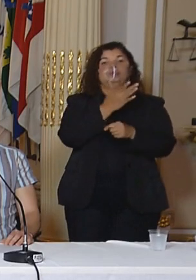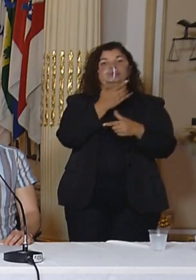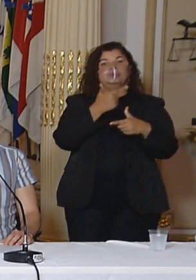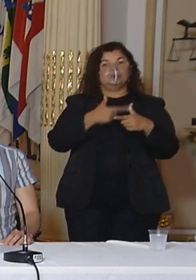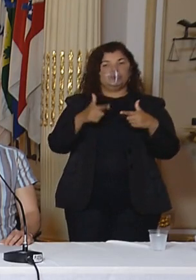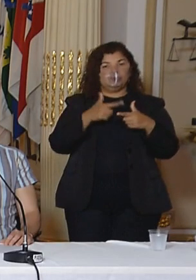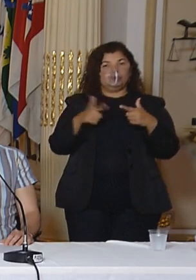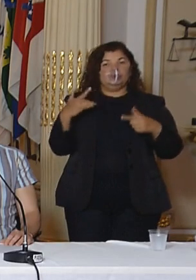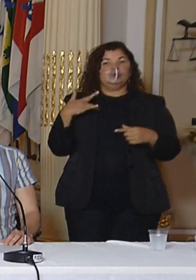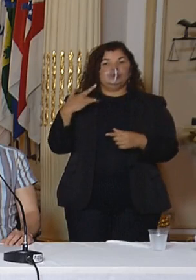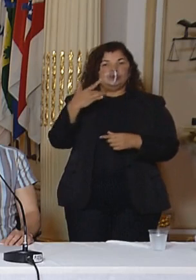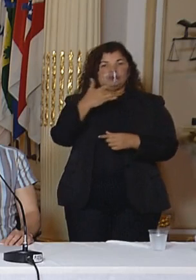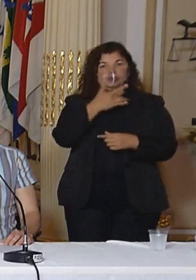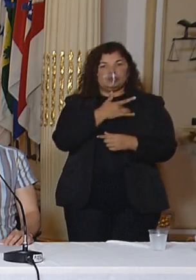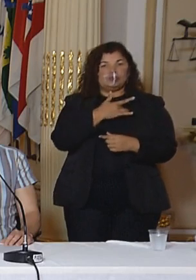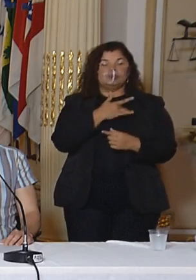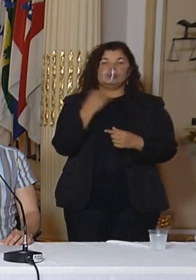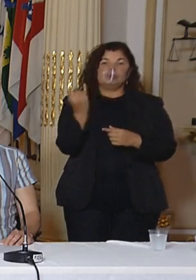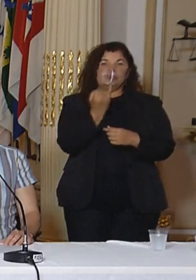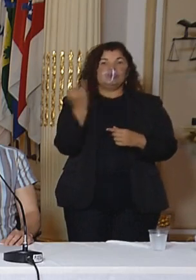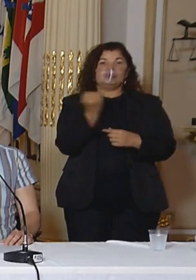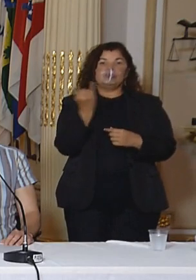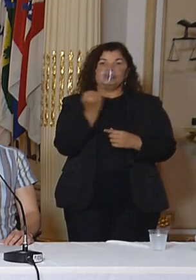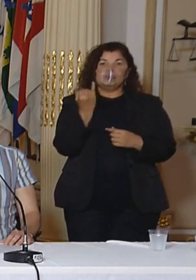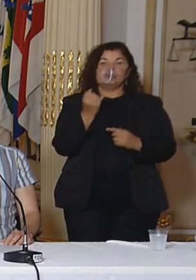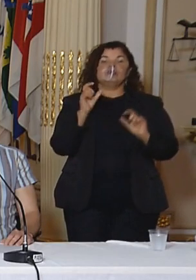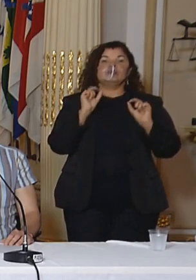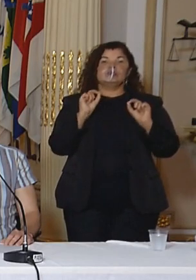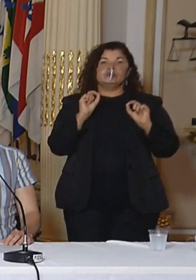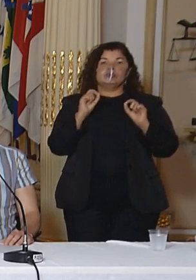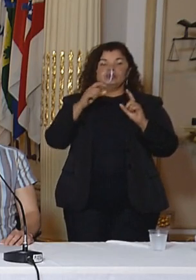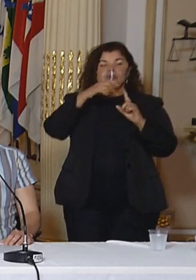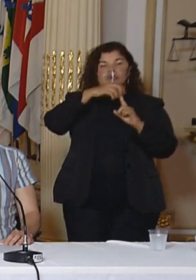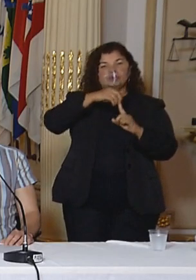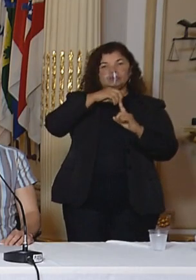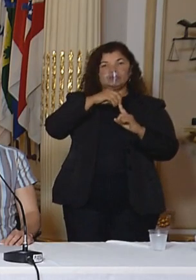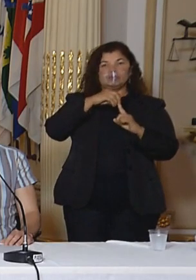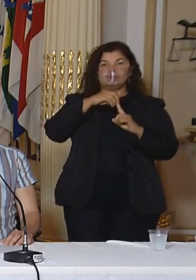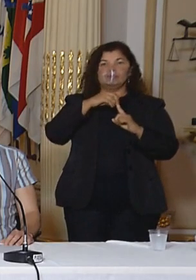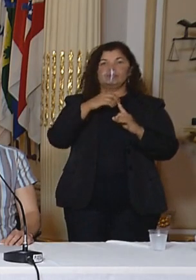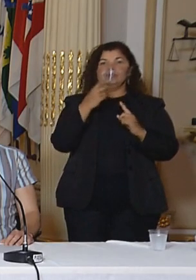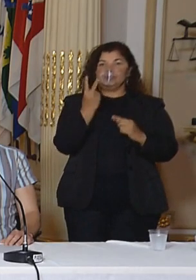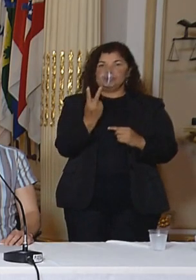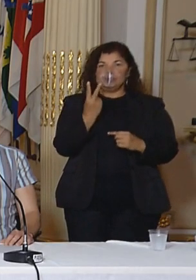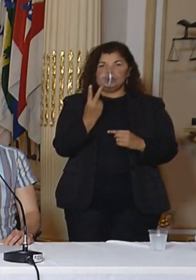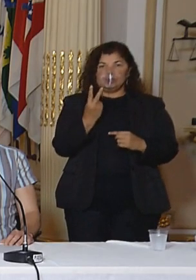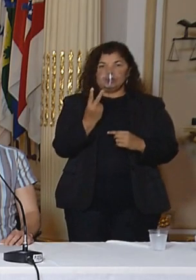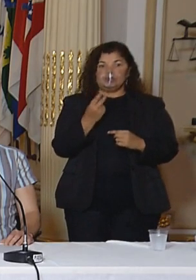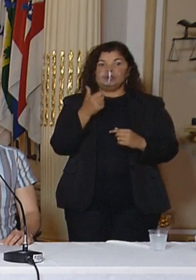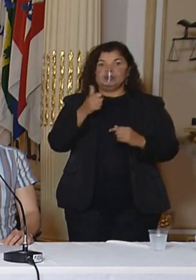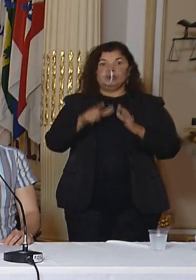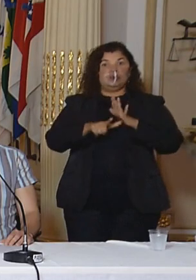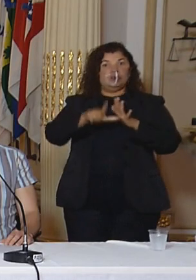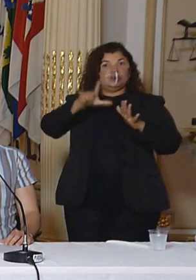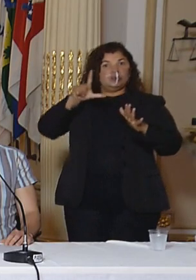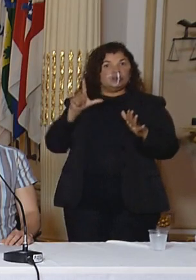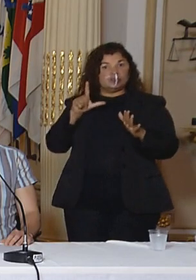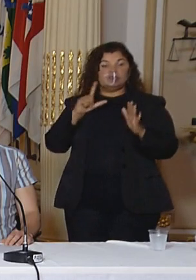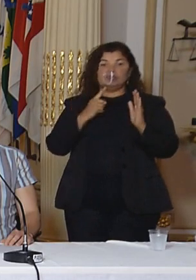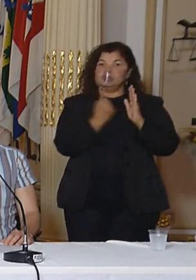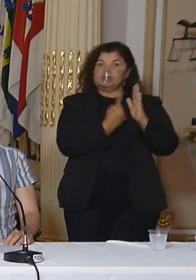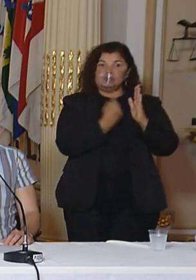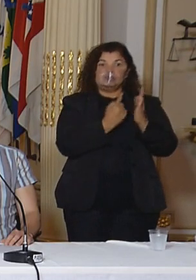importante e significativo, por duas ações fundamentais. Uma delas, o início precoce das atividades de